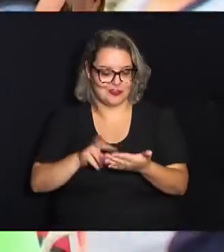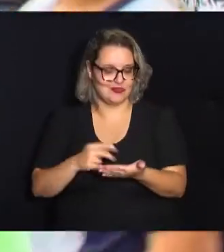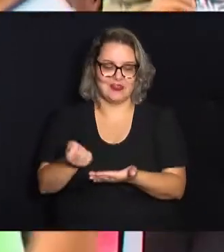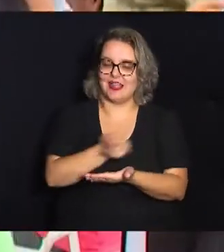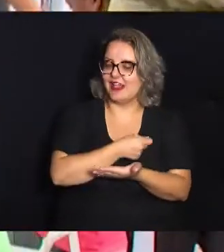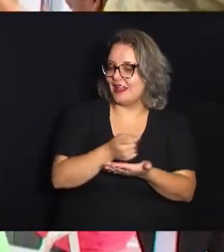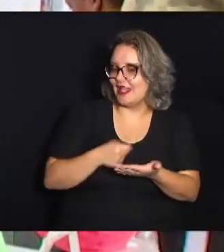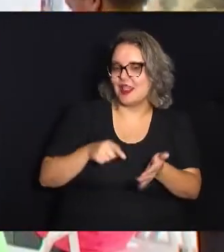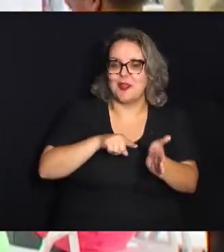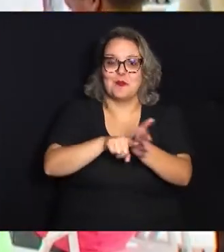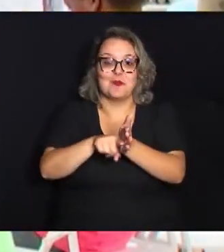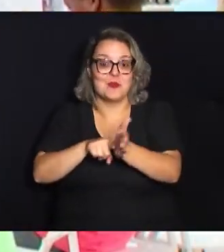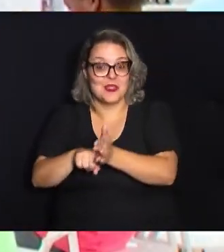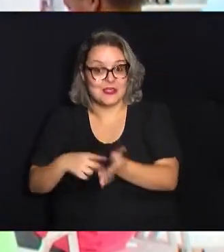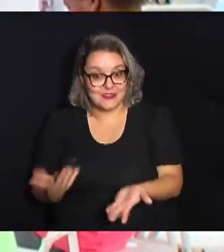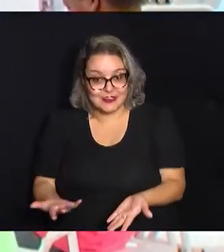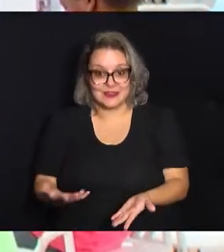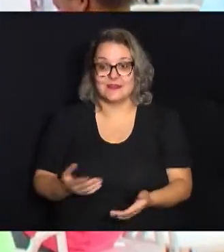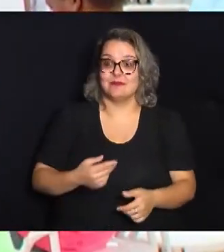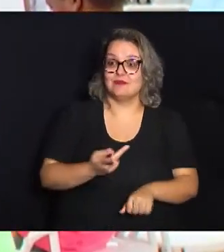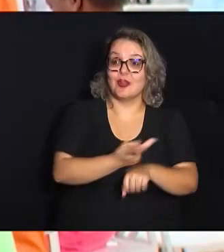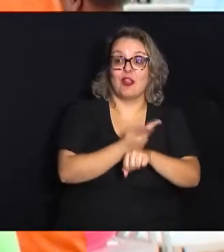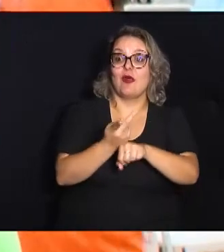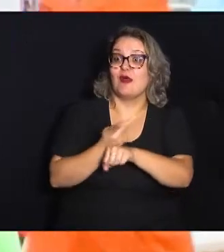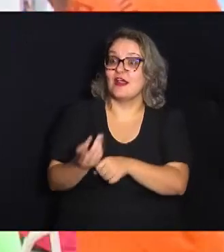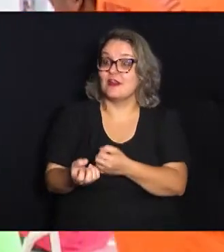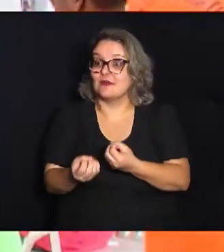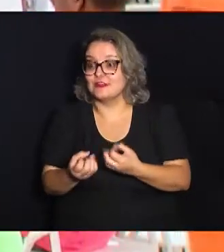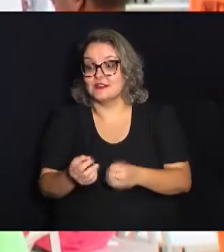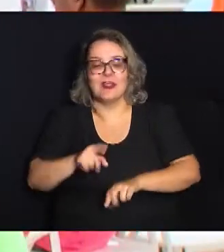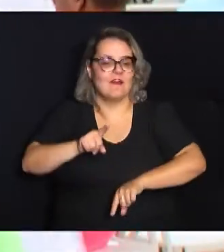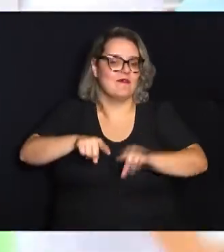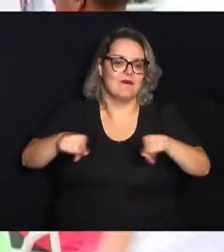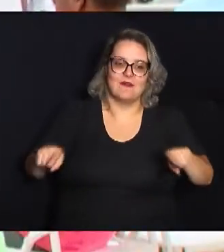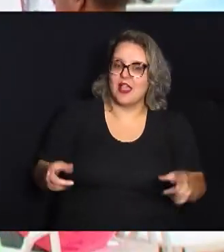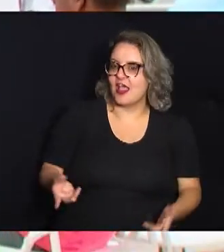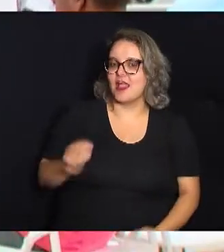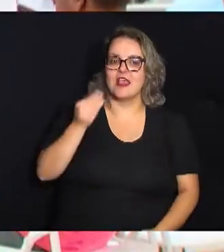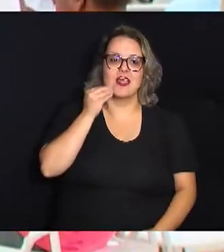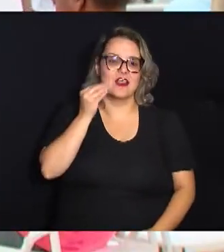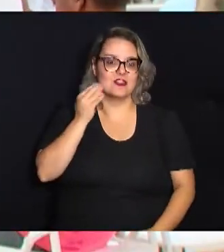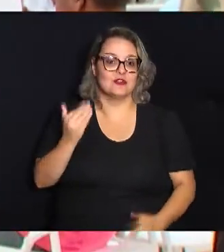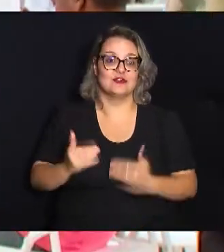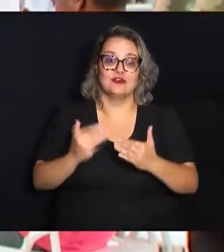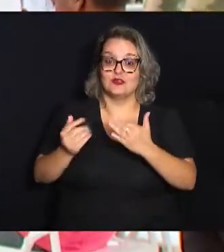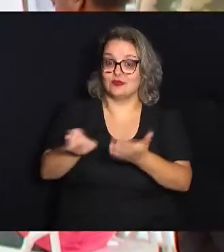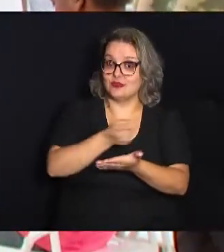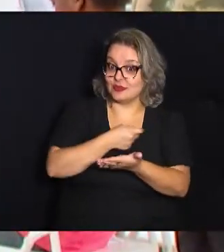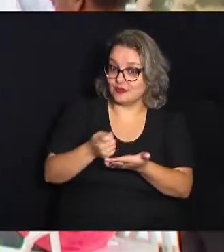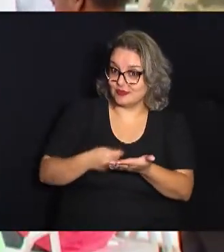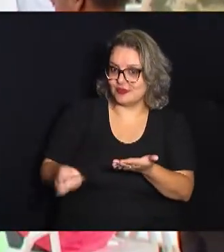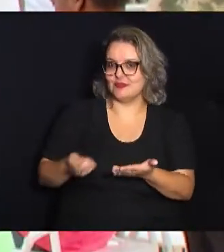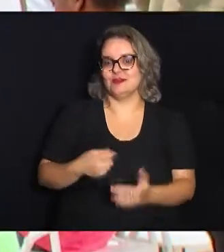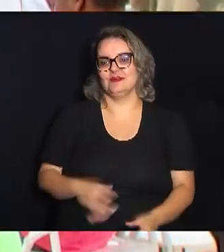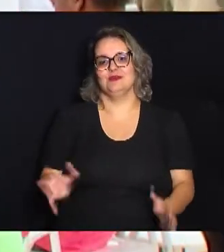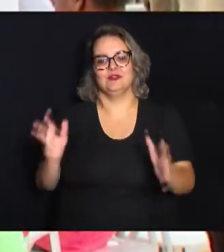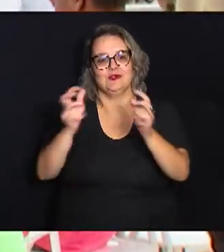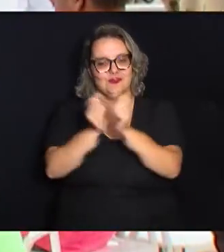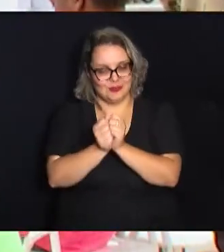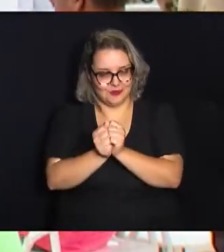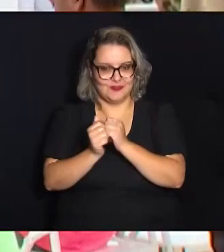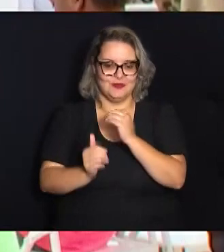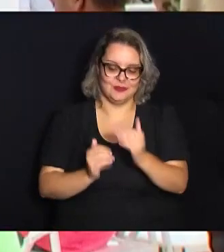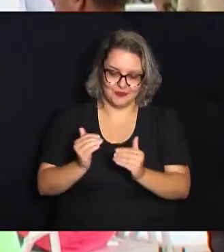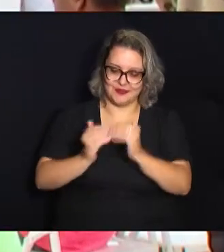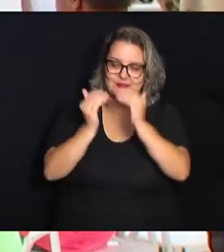escrita, pesquisa, busca de informações, várias tentativas de produções escritas que culminou numa